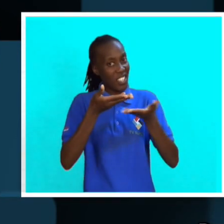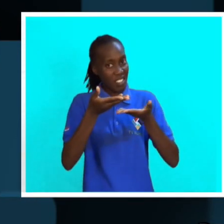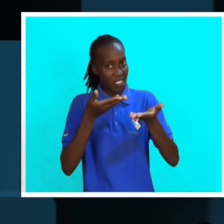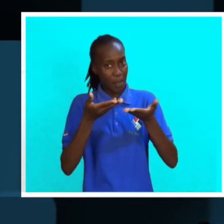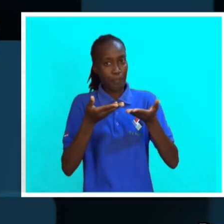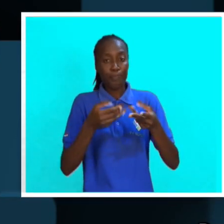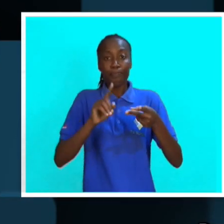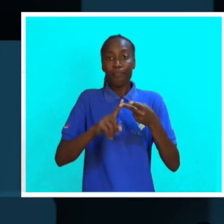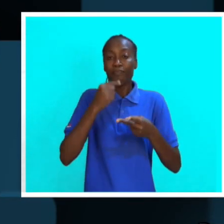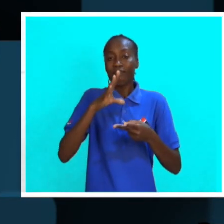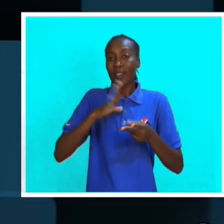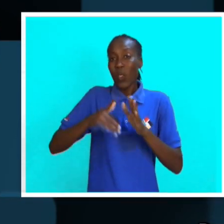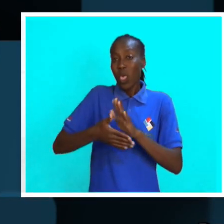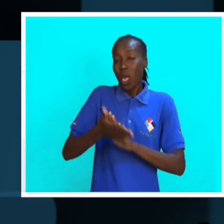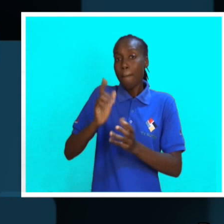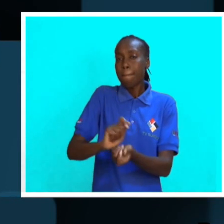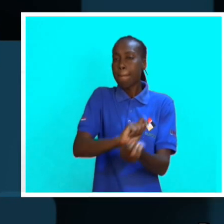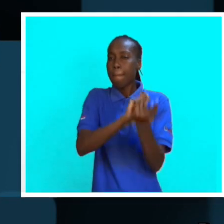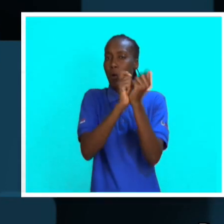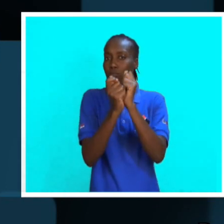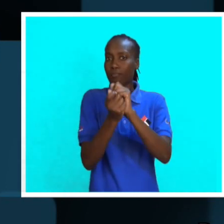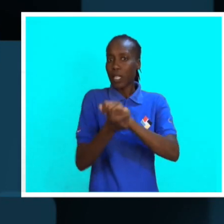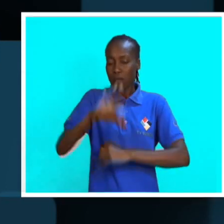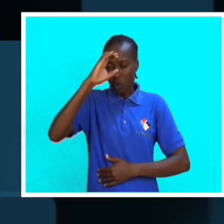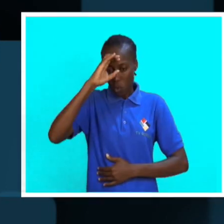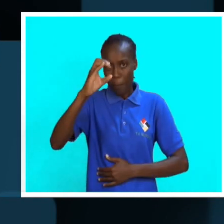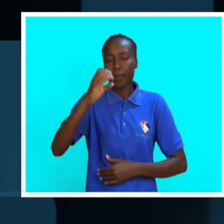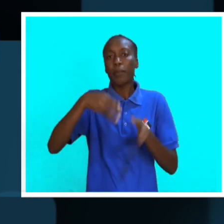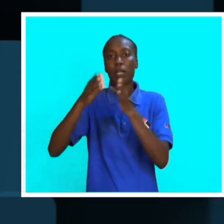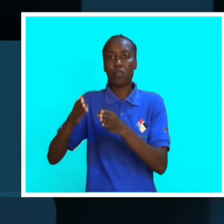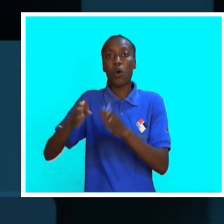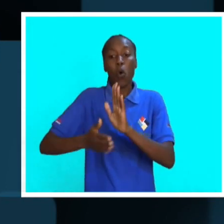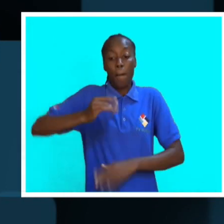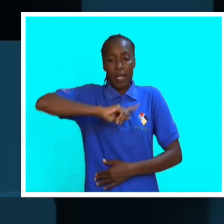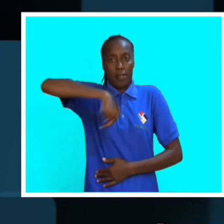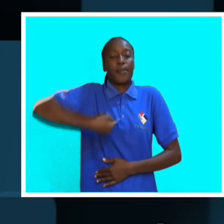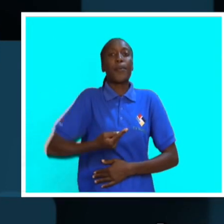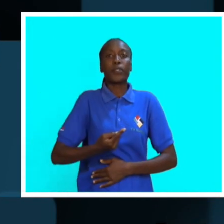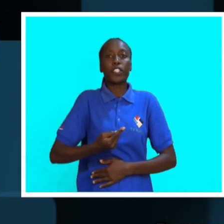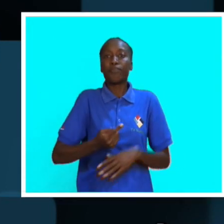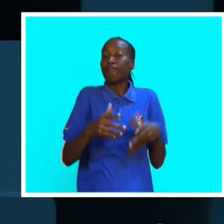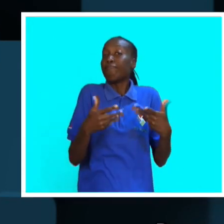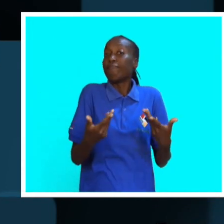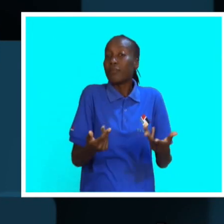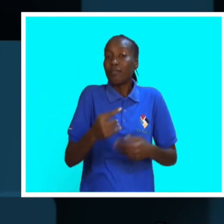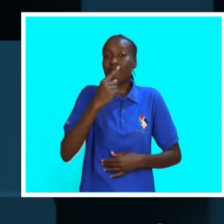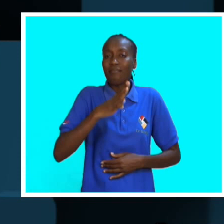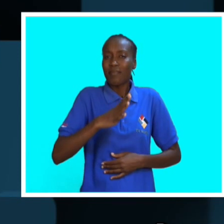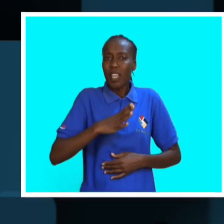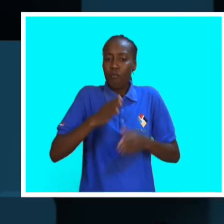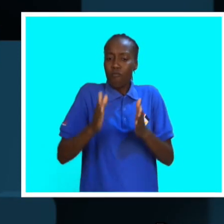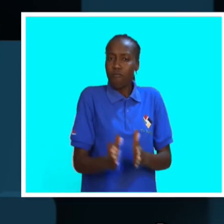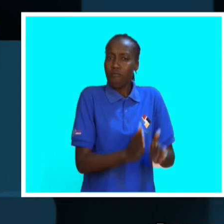que tudo começa a partir da mudança de comportamento. A mudança de comportamento começa de nós. Então, por causa disso,